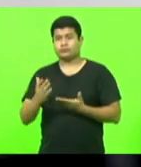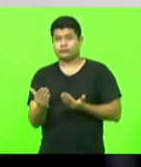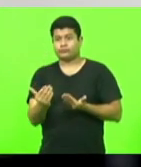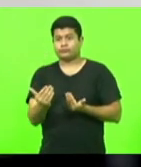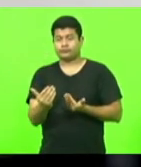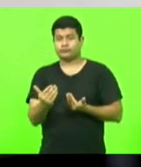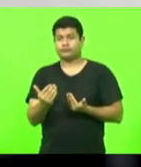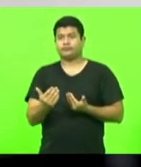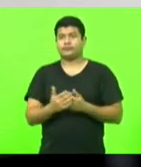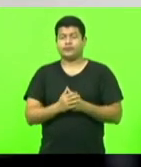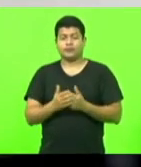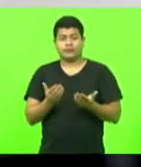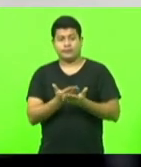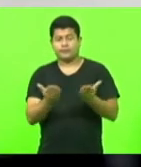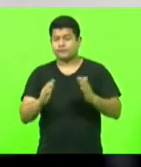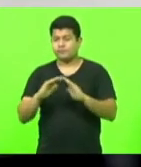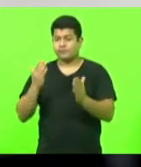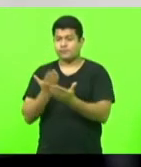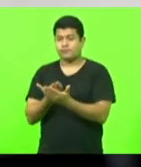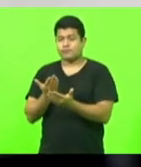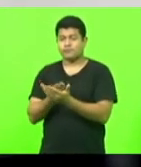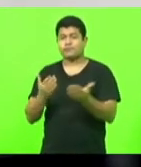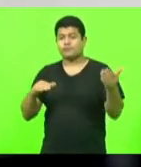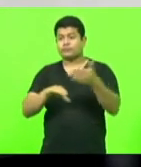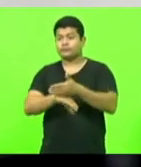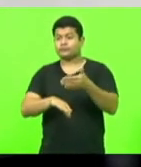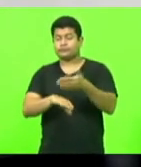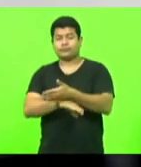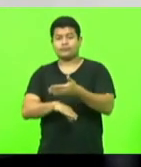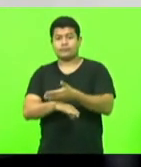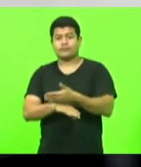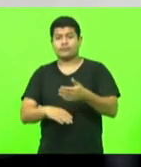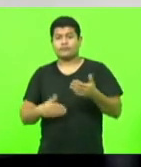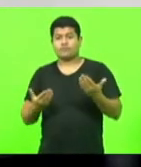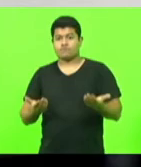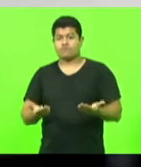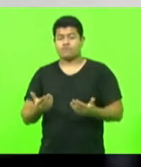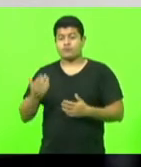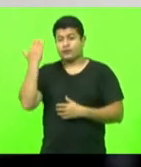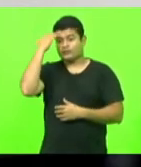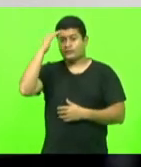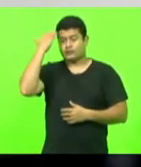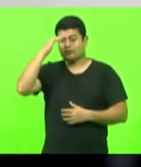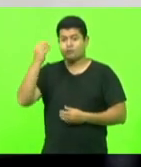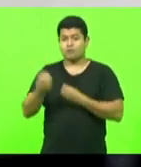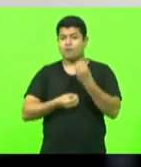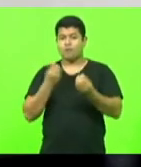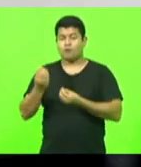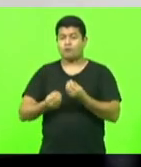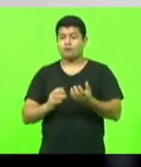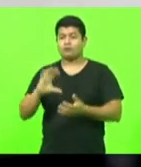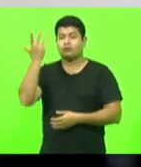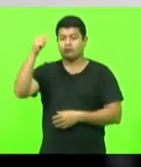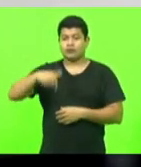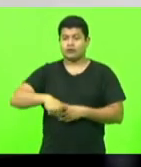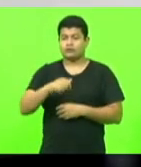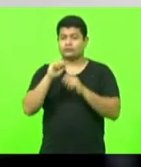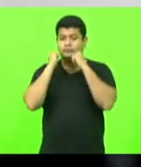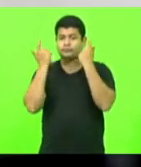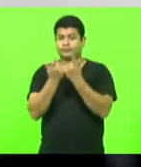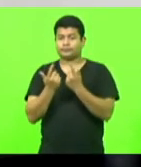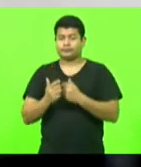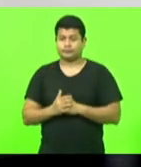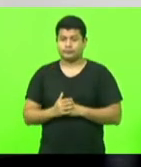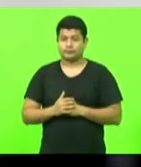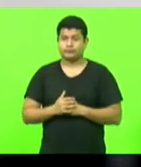dos nossos estudantes catarinenses participarem aqui, verem um pouco também do funcionamento do Legislativo. Essa mesa